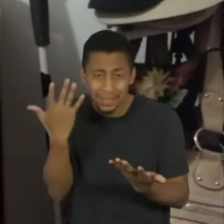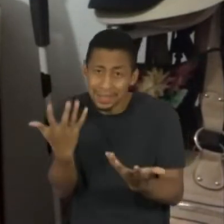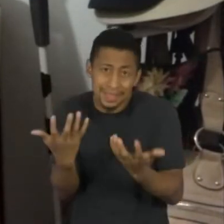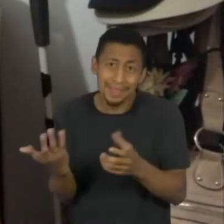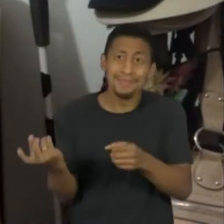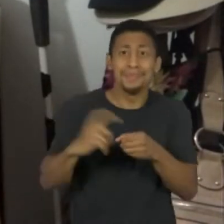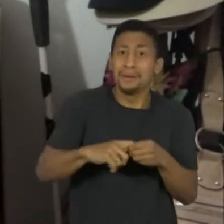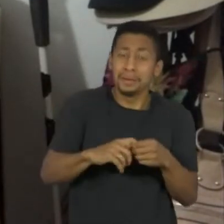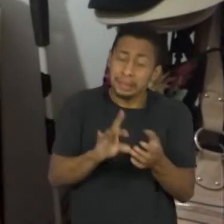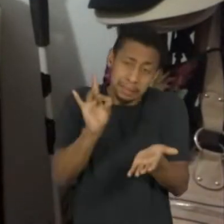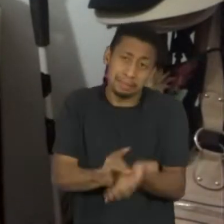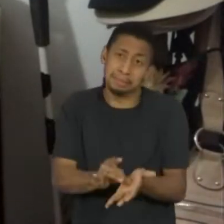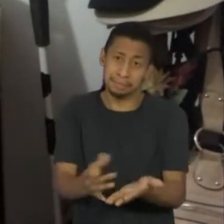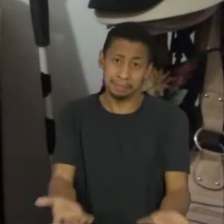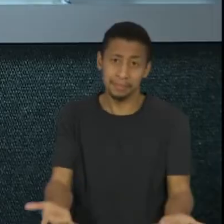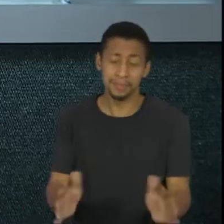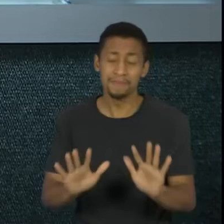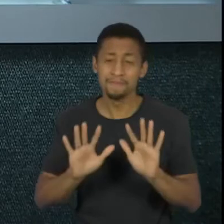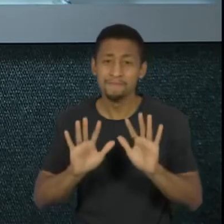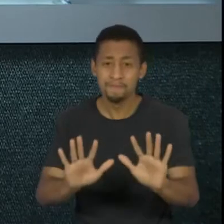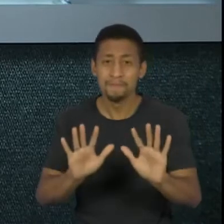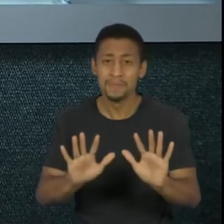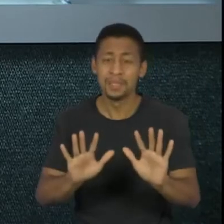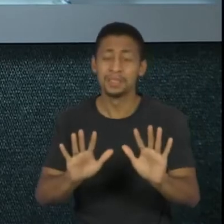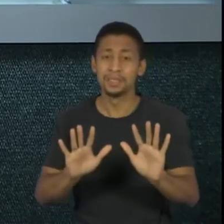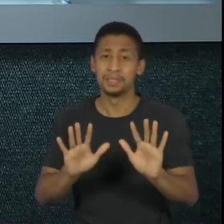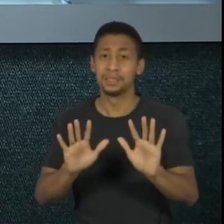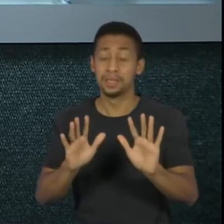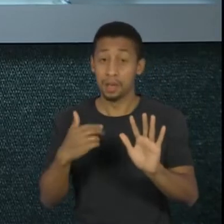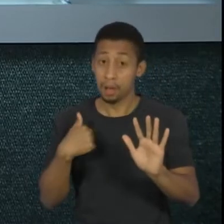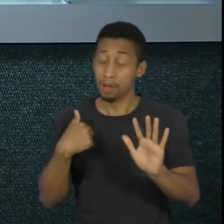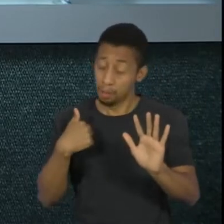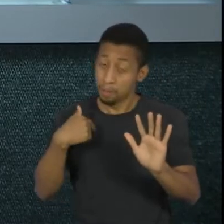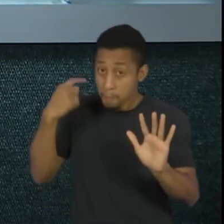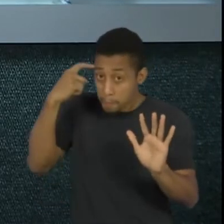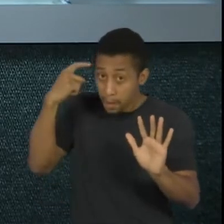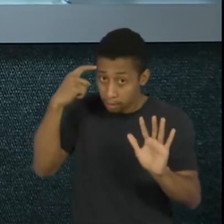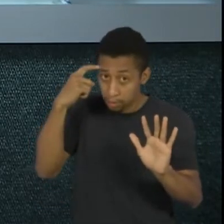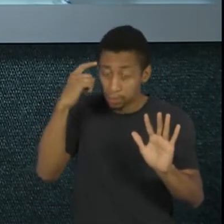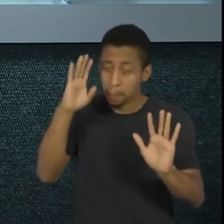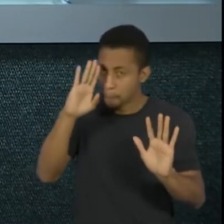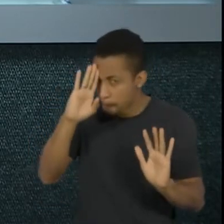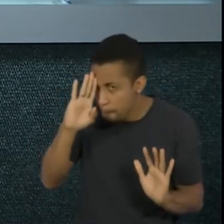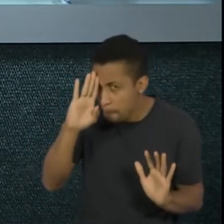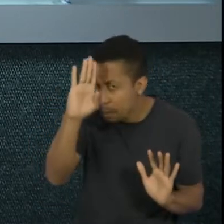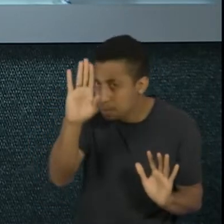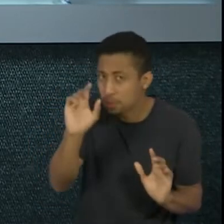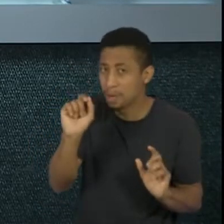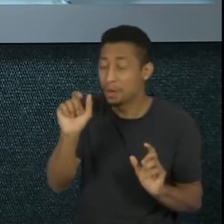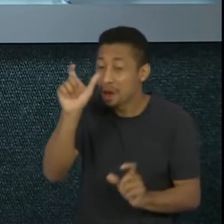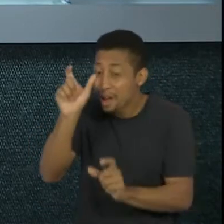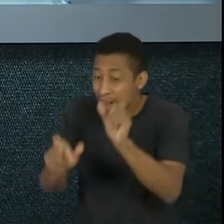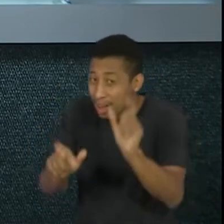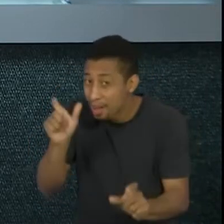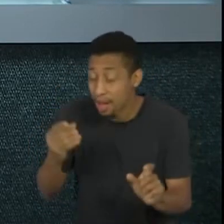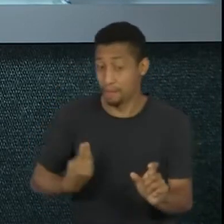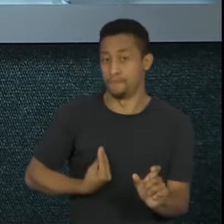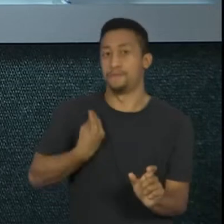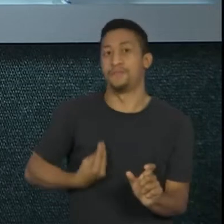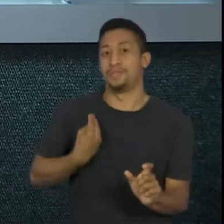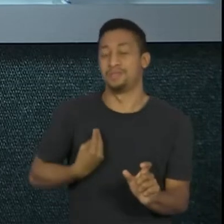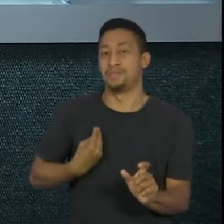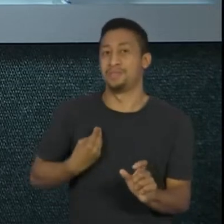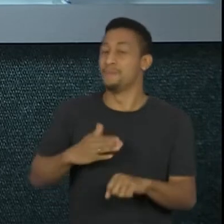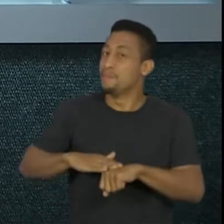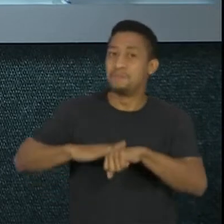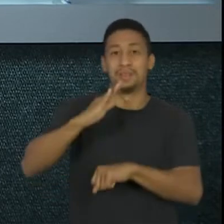legítimo. Mas eu coloco na frente de tudo isso a vida das pessoas, de fato, né? As pessoas com